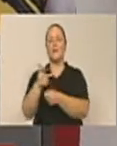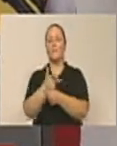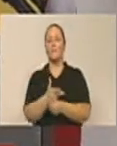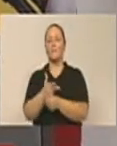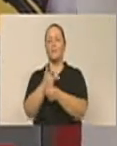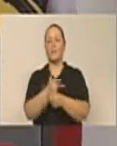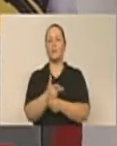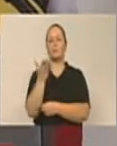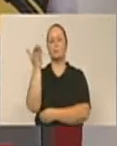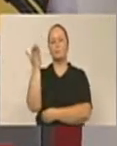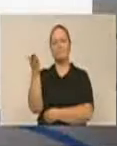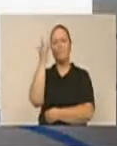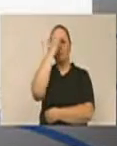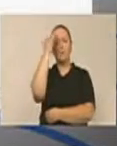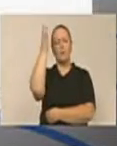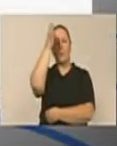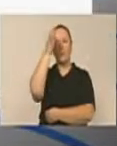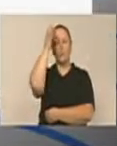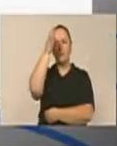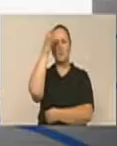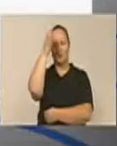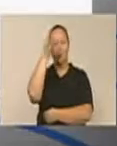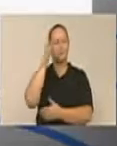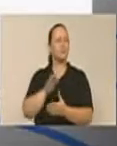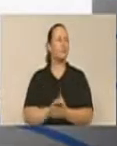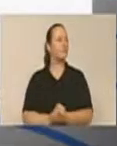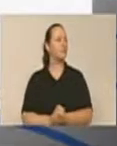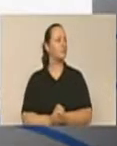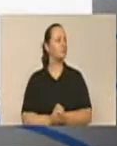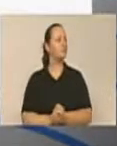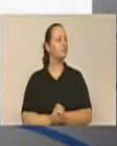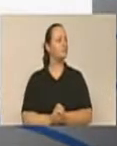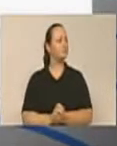pessoas se conscientizem e vejam como é a melhor forma aí.